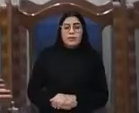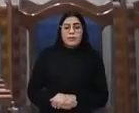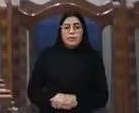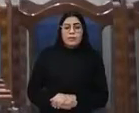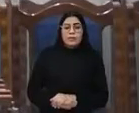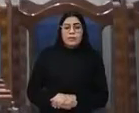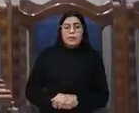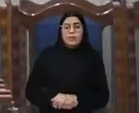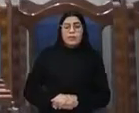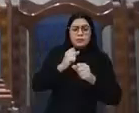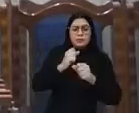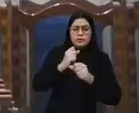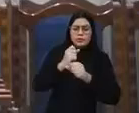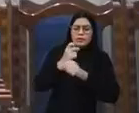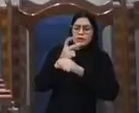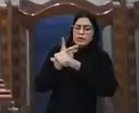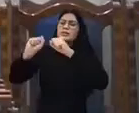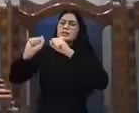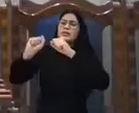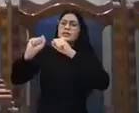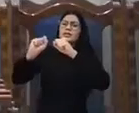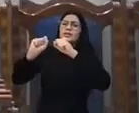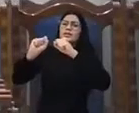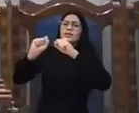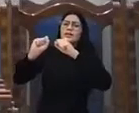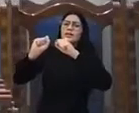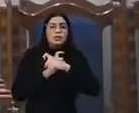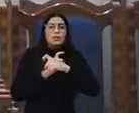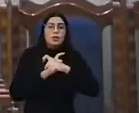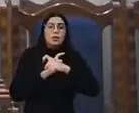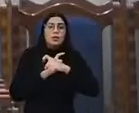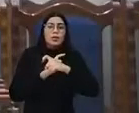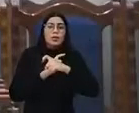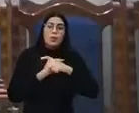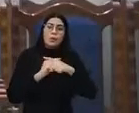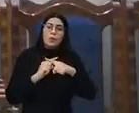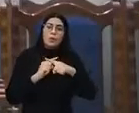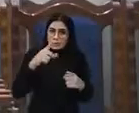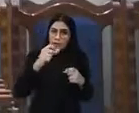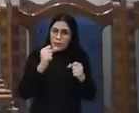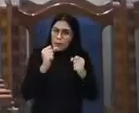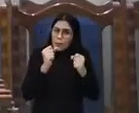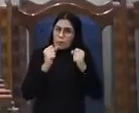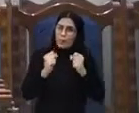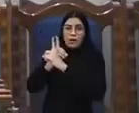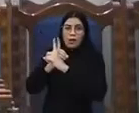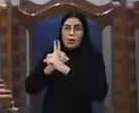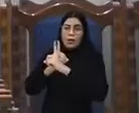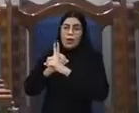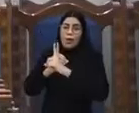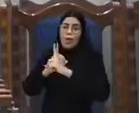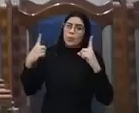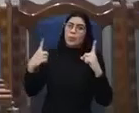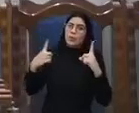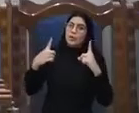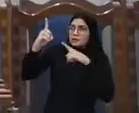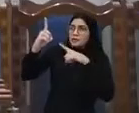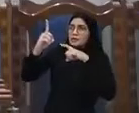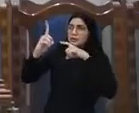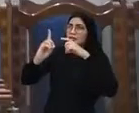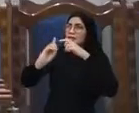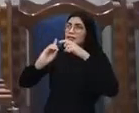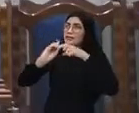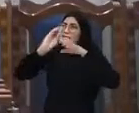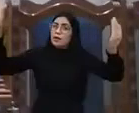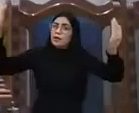arrastando. Aleluia. Mas olha, você pode achar, porque Ele está no céu, mas está bem pertinho